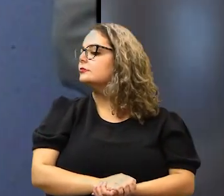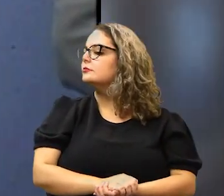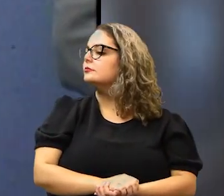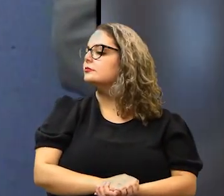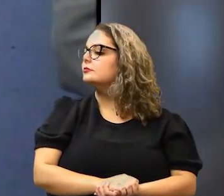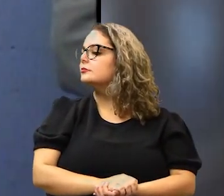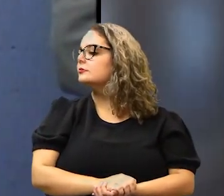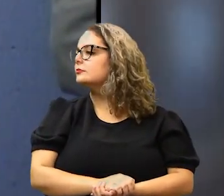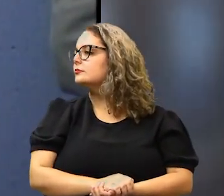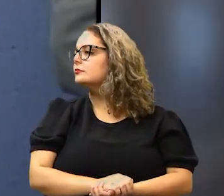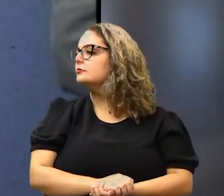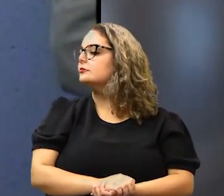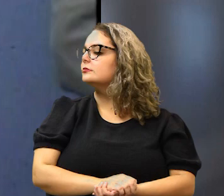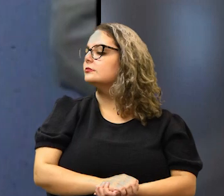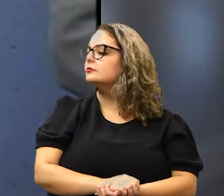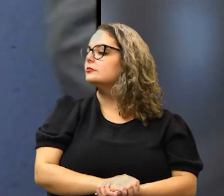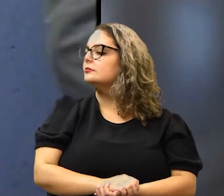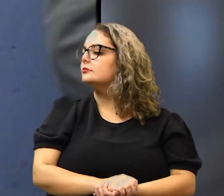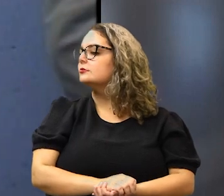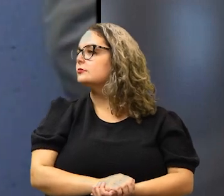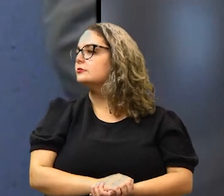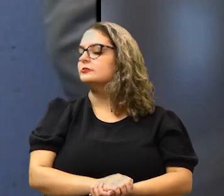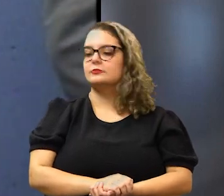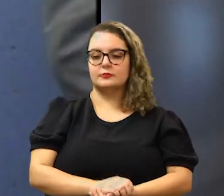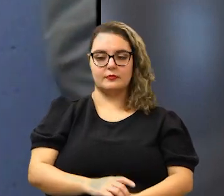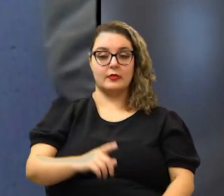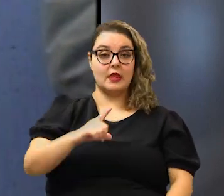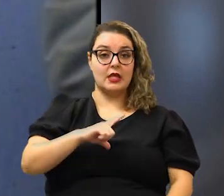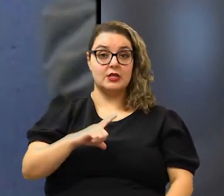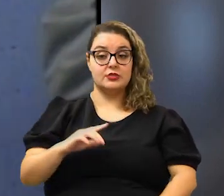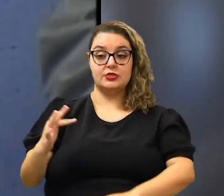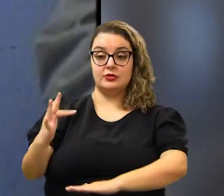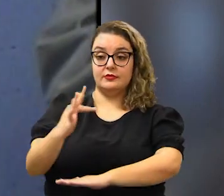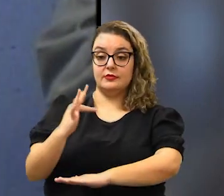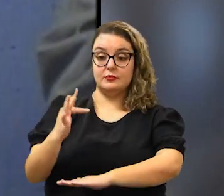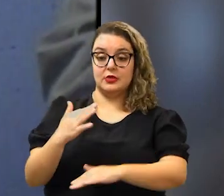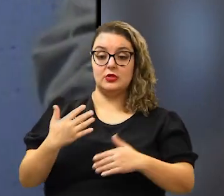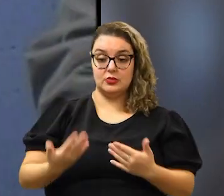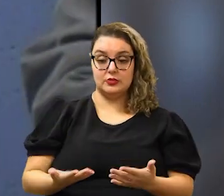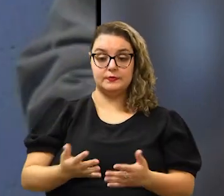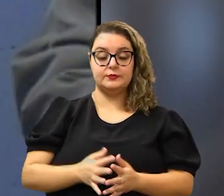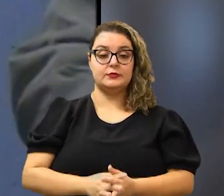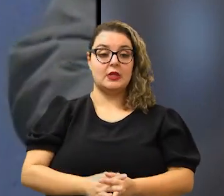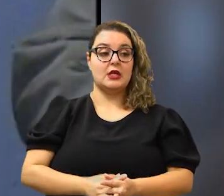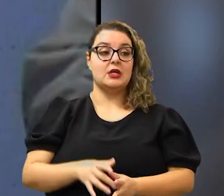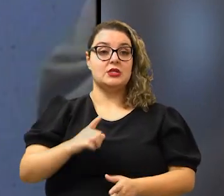Legislativo para as pessoas participar, para o eleitor, para o cidadão e cidadã campineira participar.